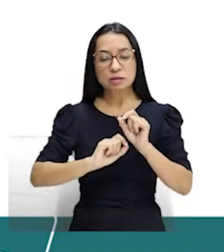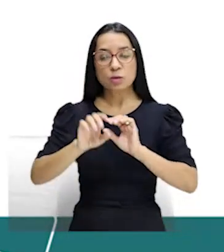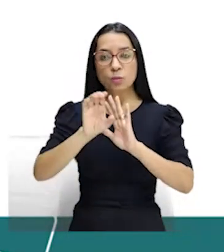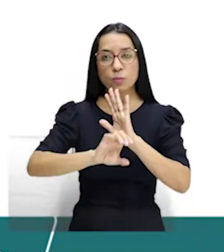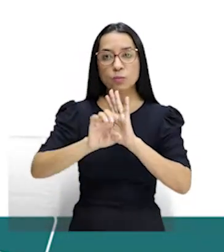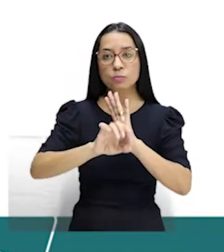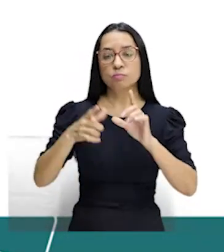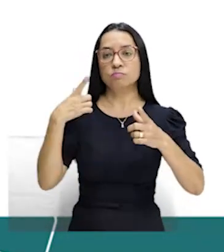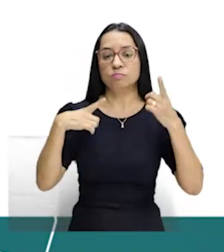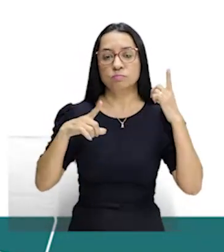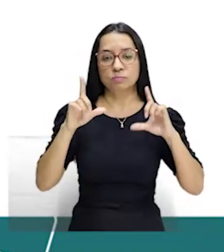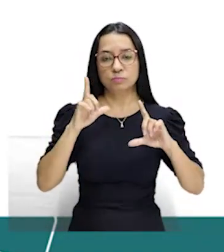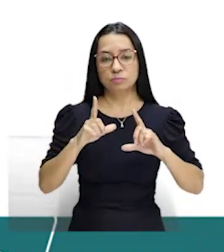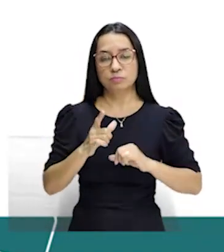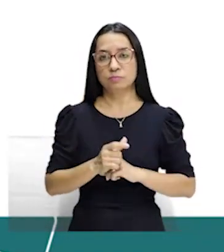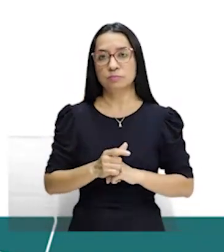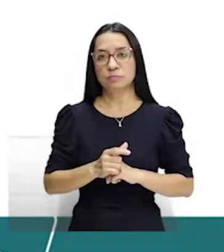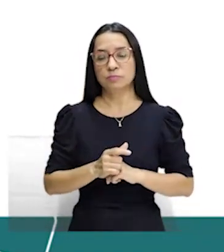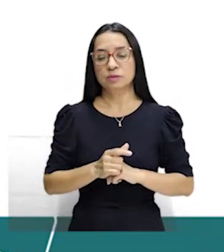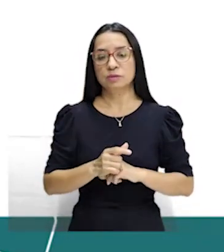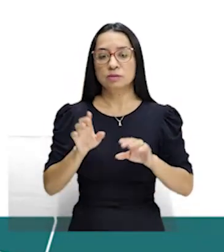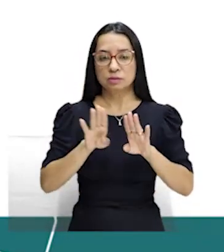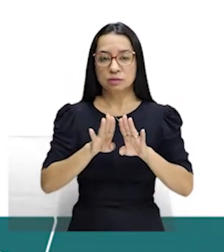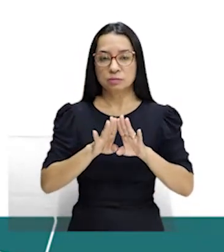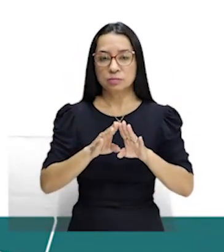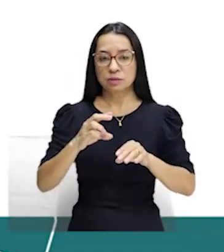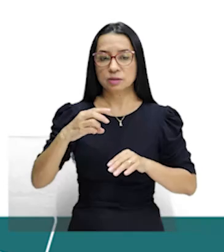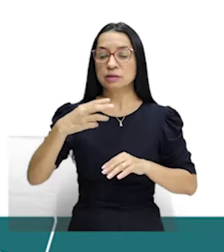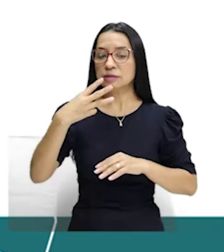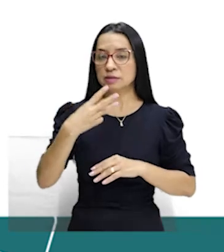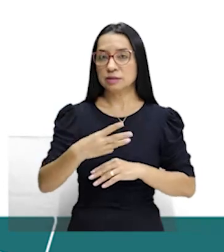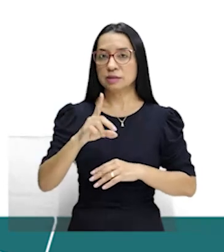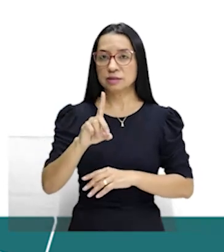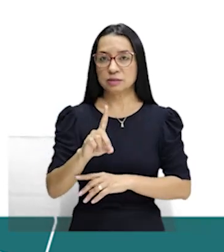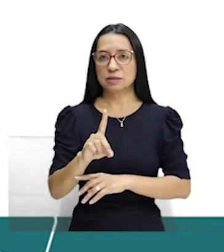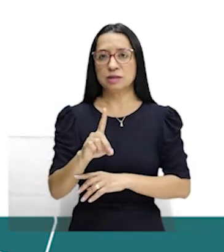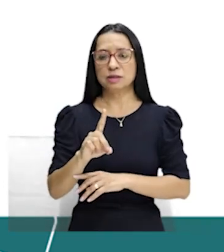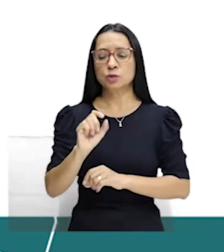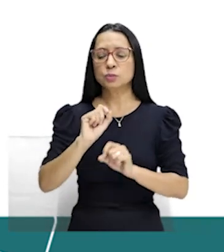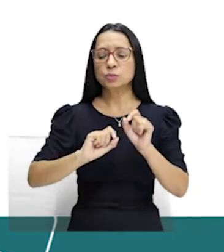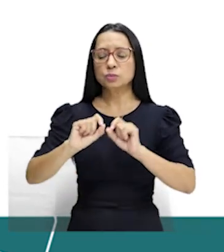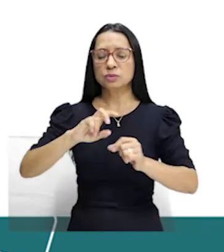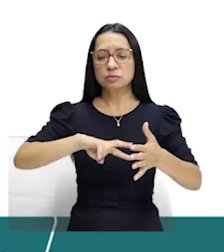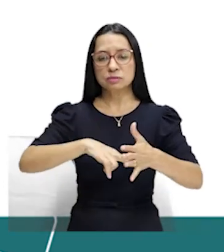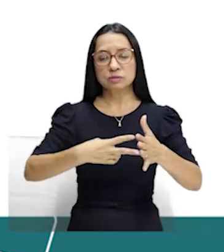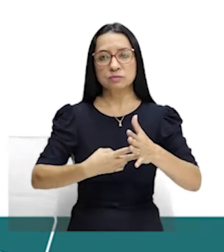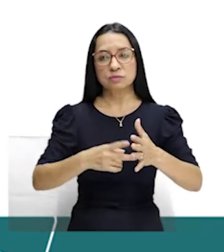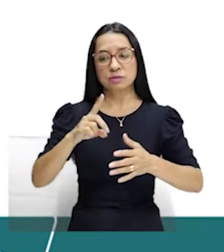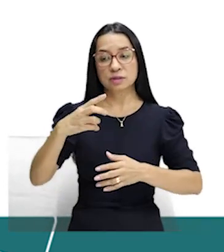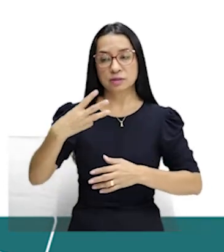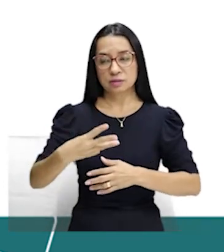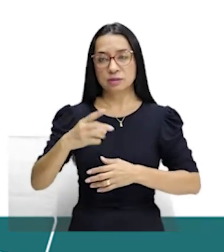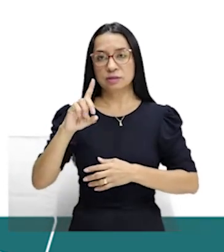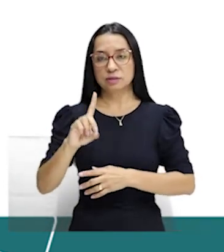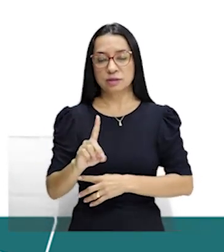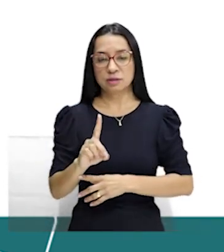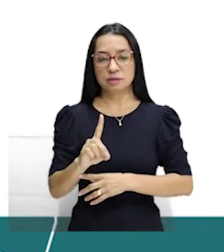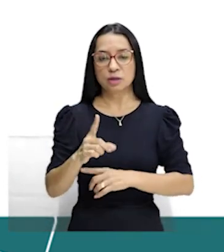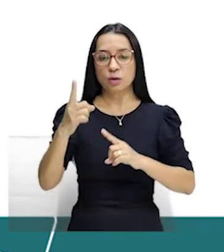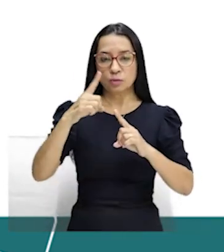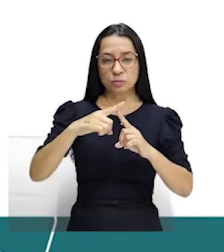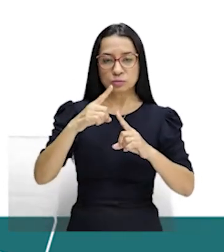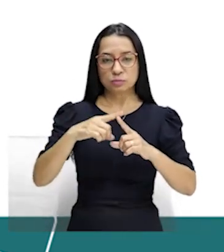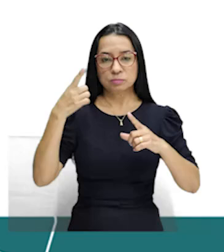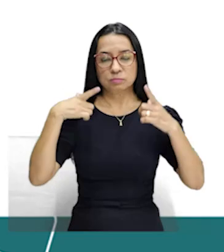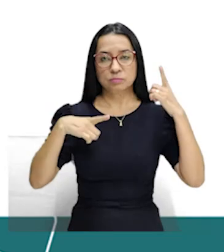conceito de lazer. Trouxe aqui 3Ds, que vocês irão entender o que significa os 3D, os tipos